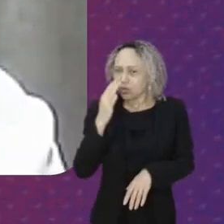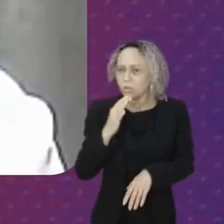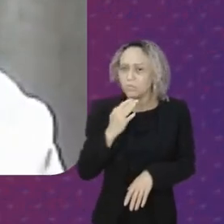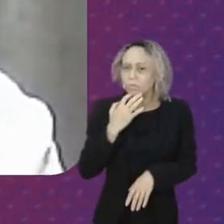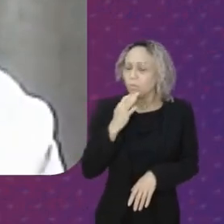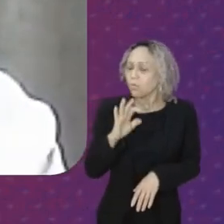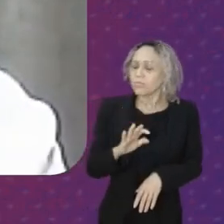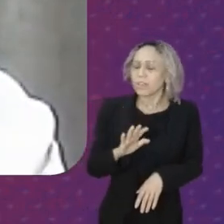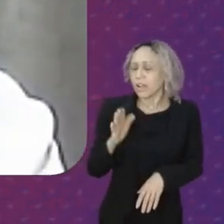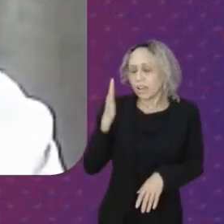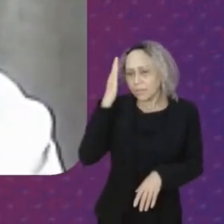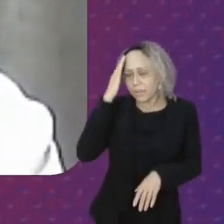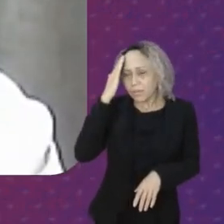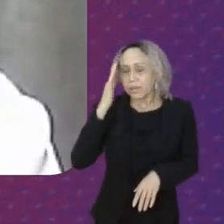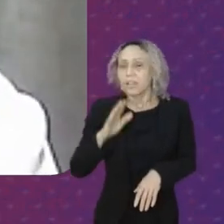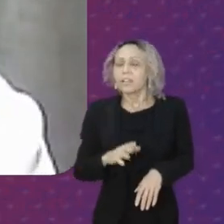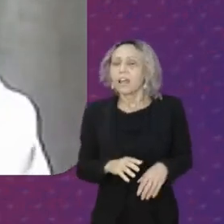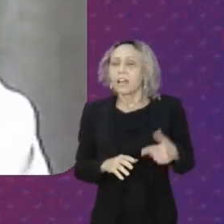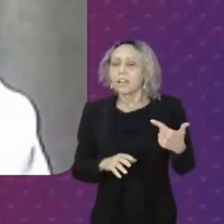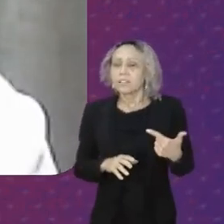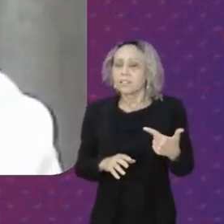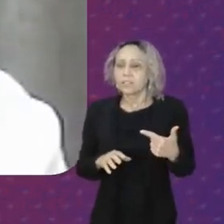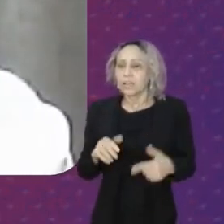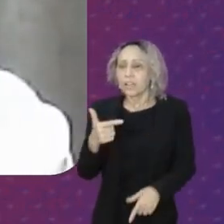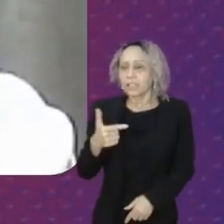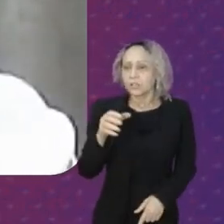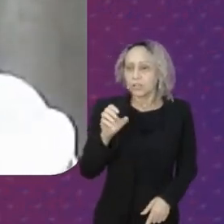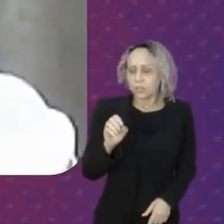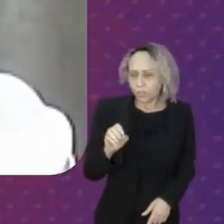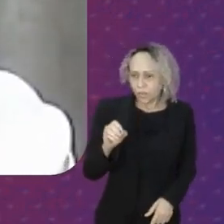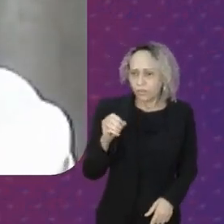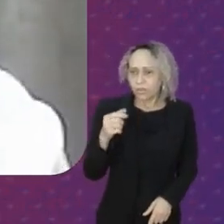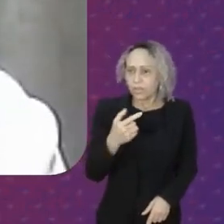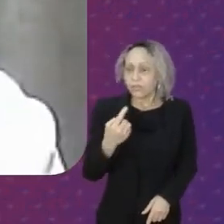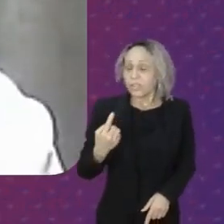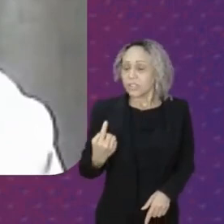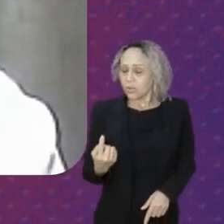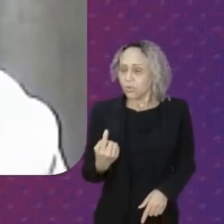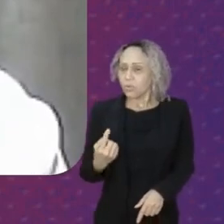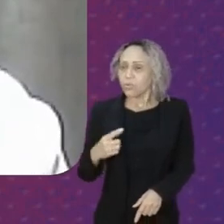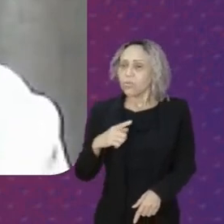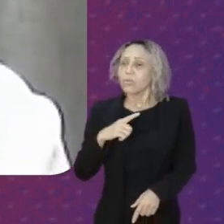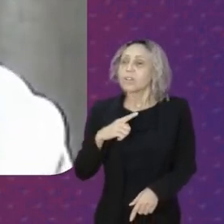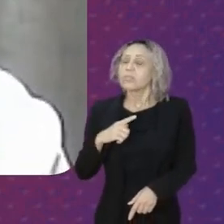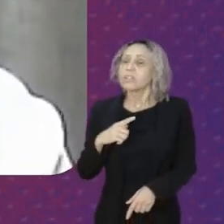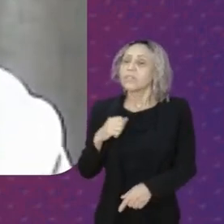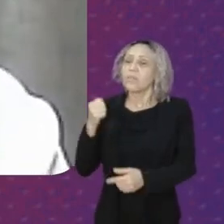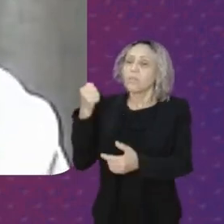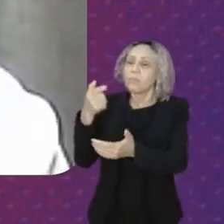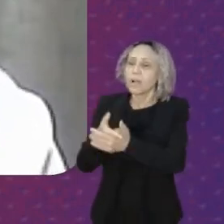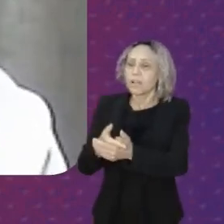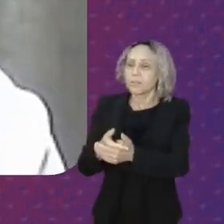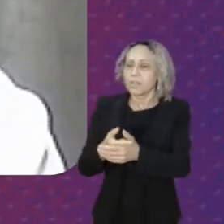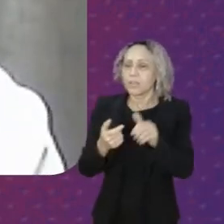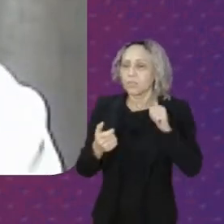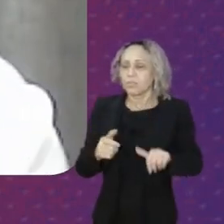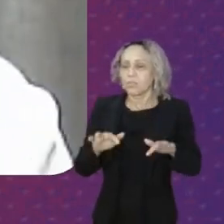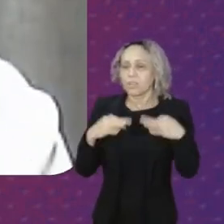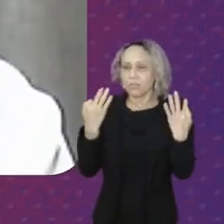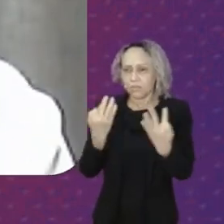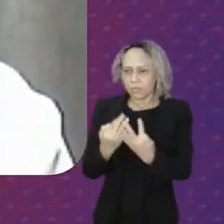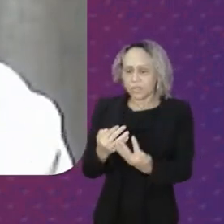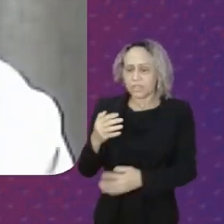início os pagamentos do novo programa, em substituição ao Bolsa Família, eram, na realidade,